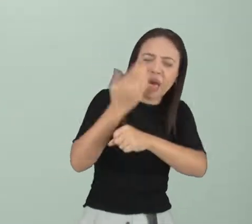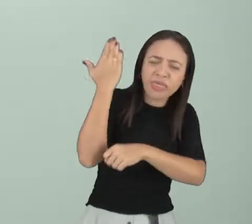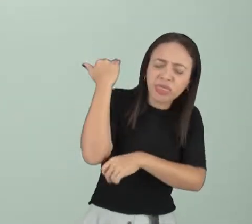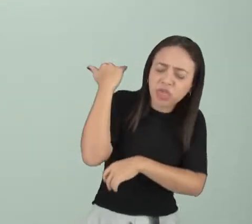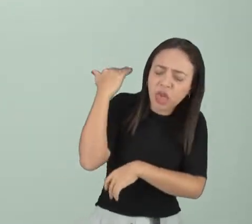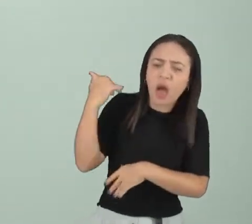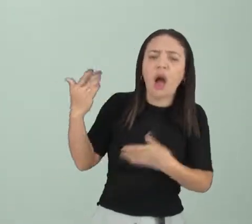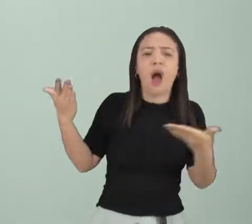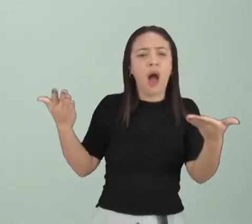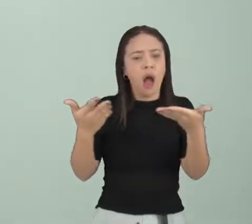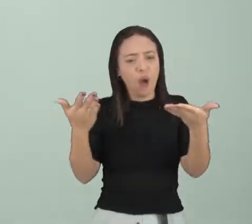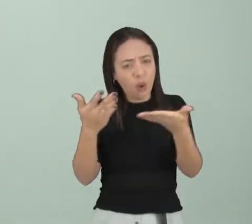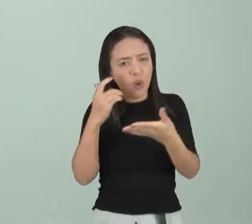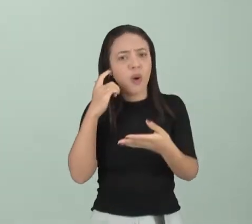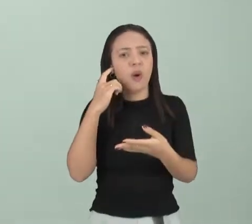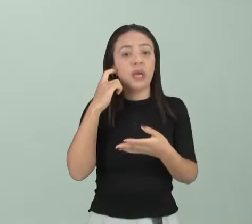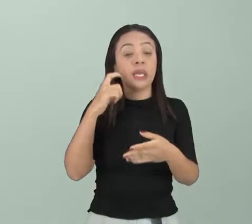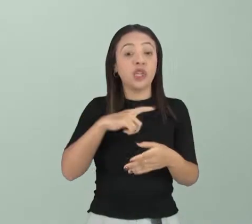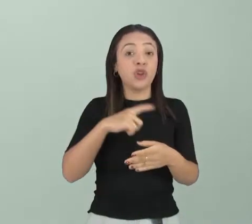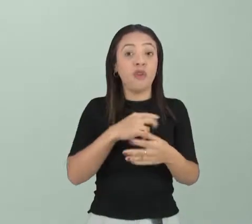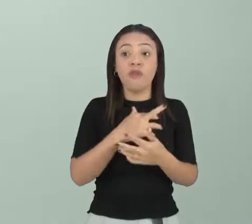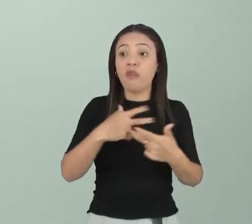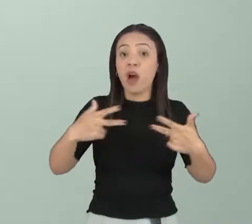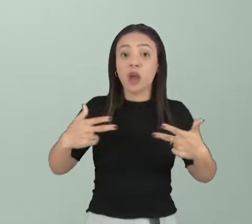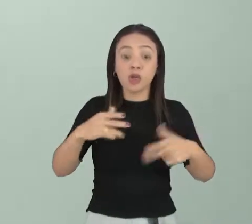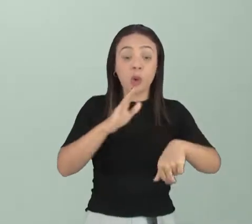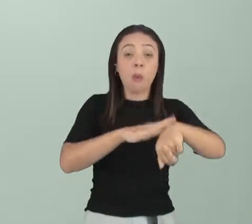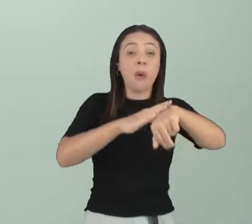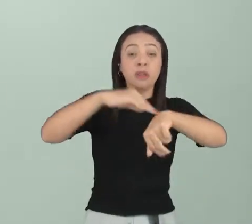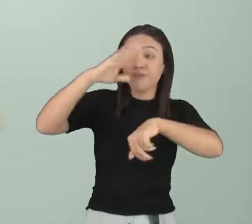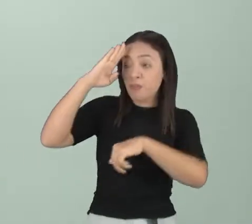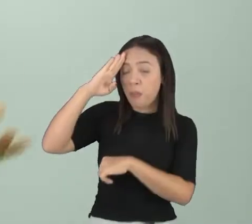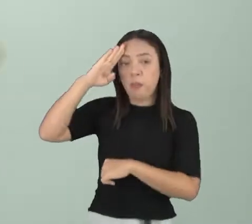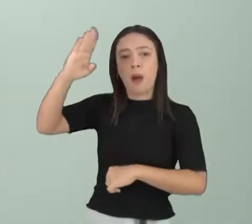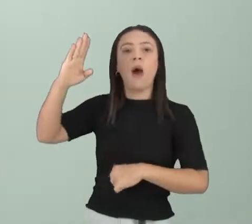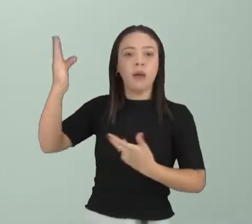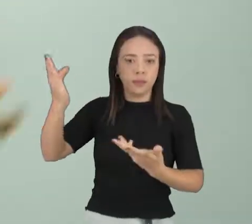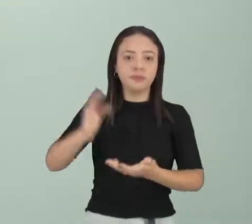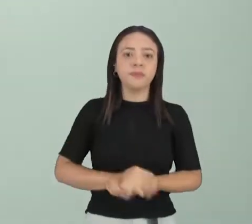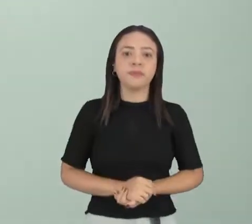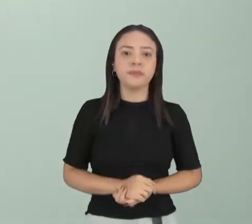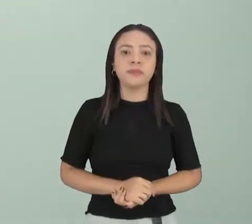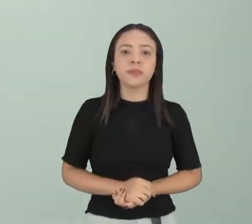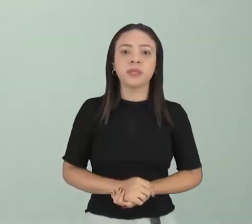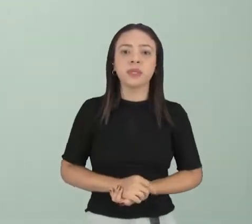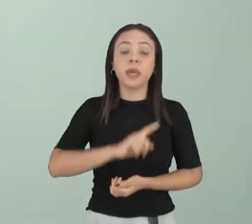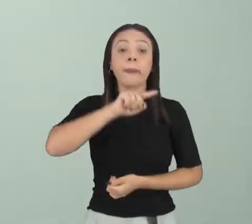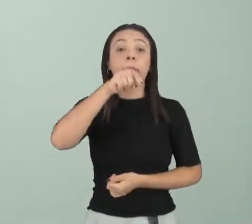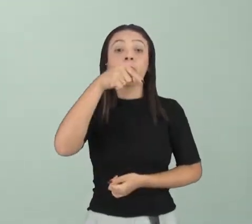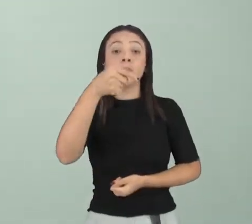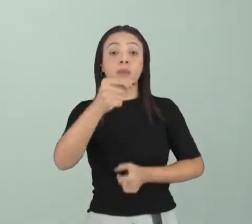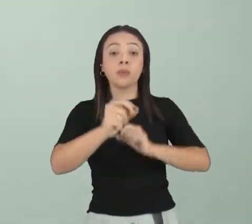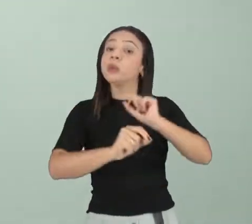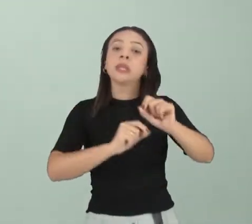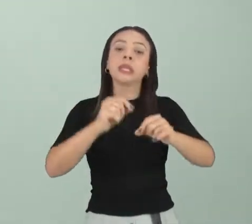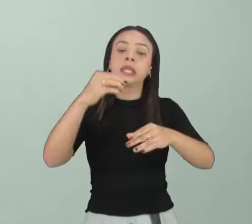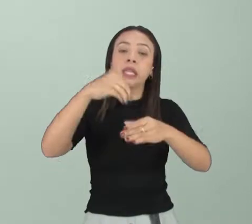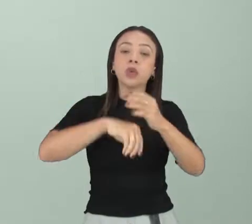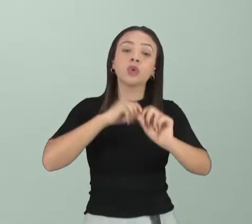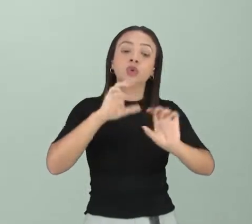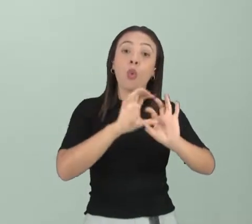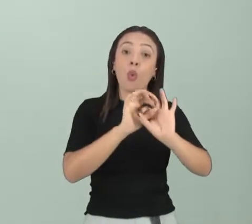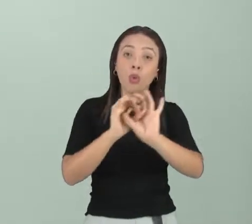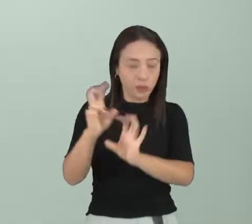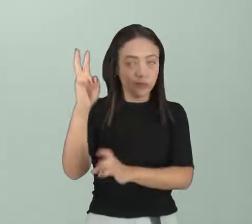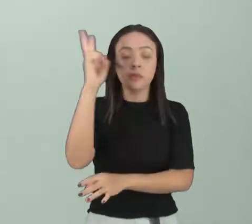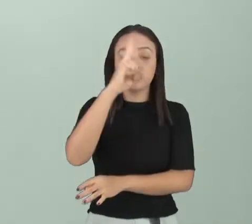Média contemporânea e alguns Marcos históricos que foram estabelecidos né para que a partir daí a dentro de